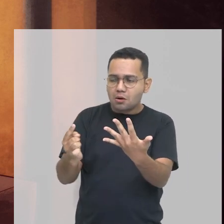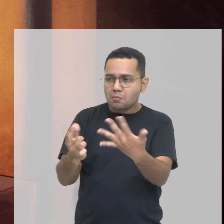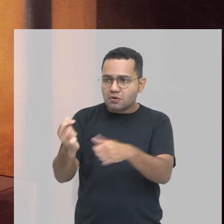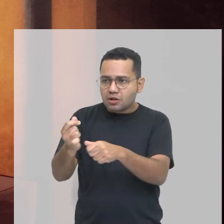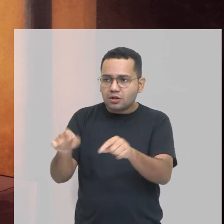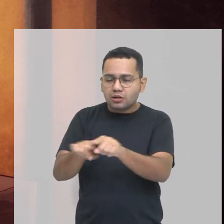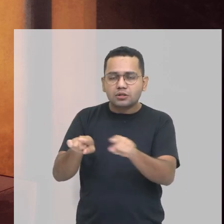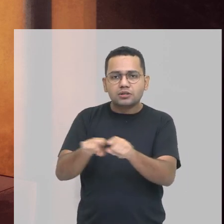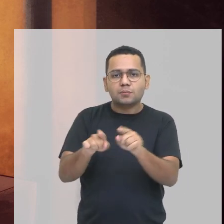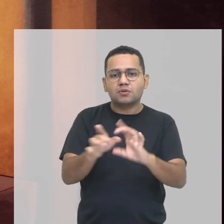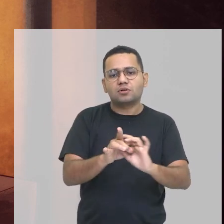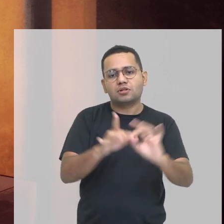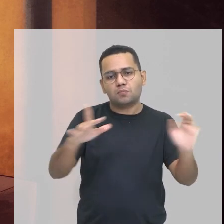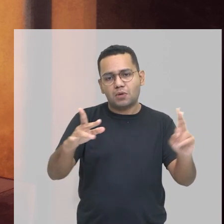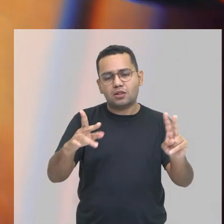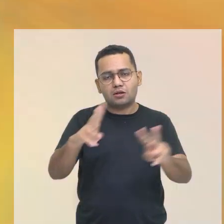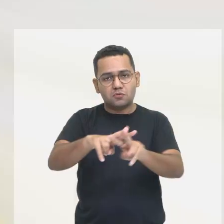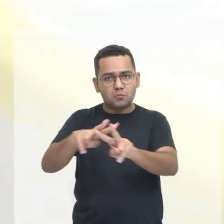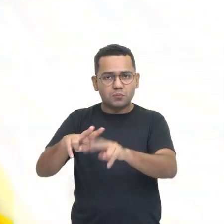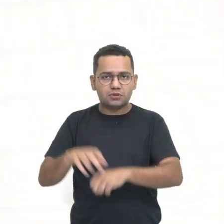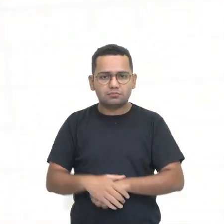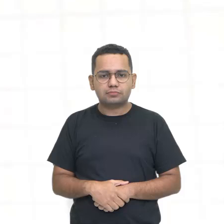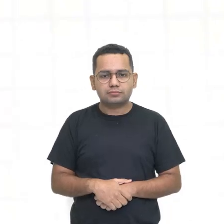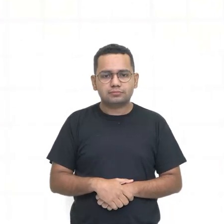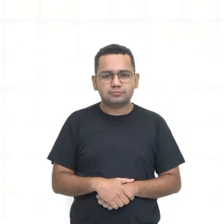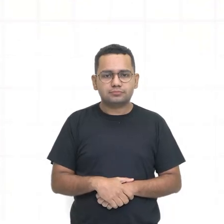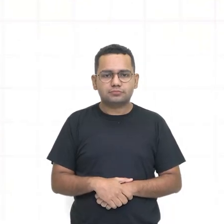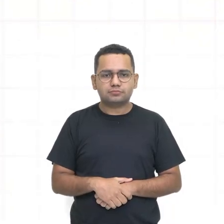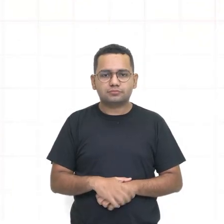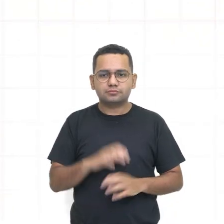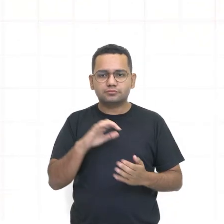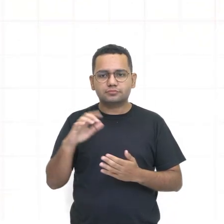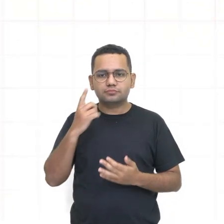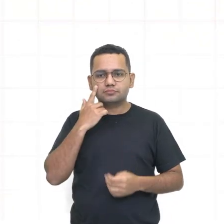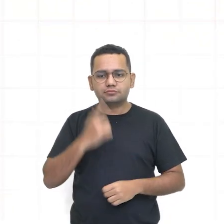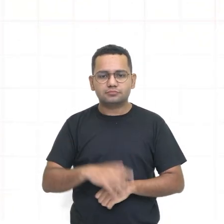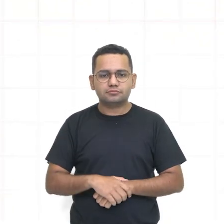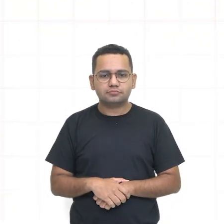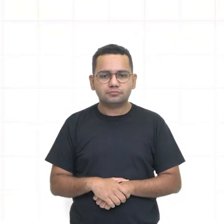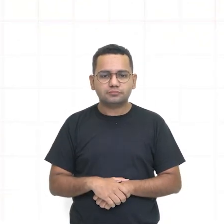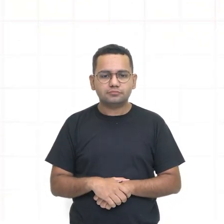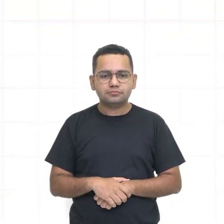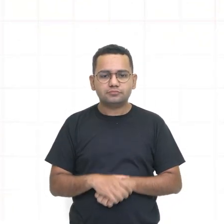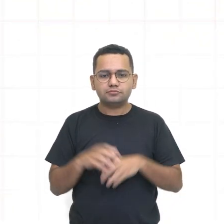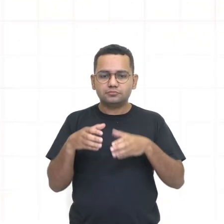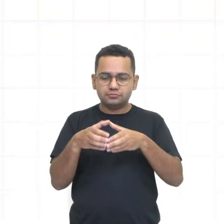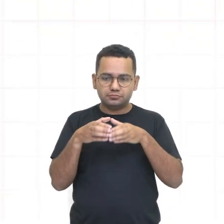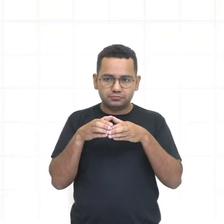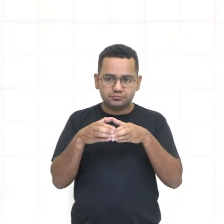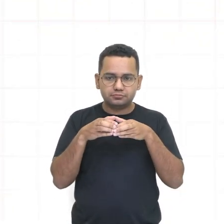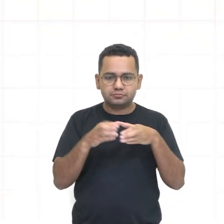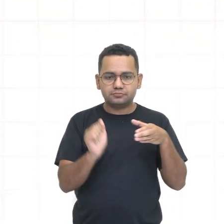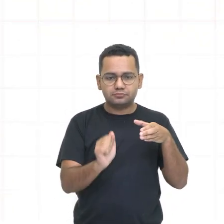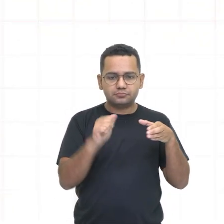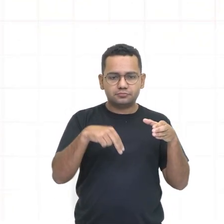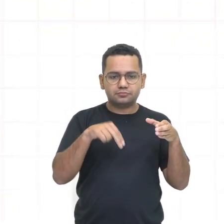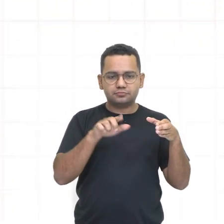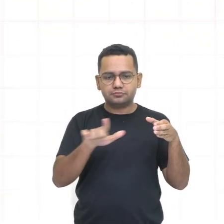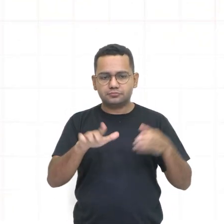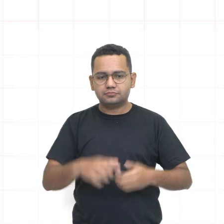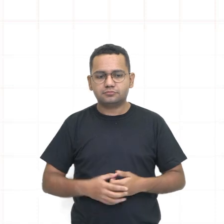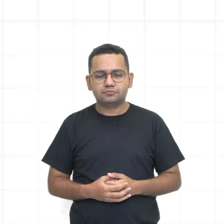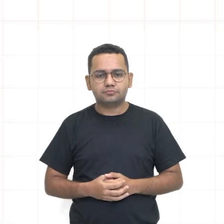políticos em troca da libertação de Elbrick. A Ação Libertadora Nacional,